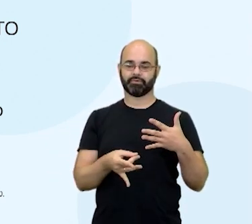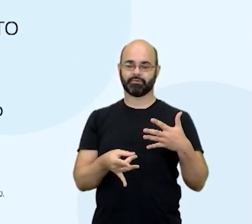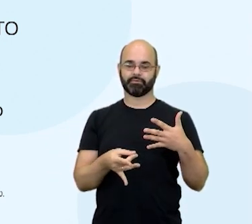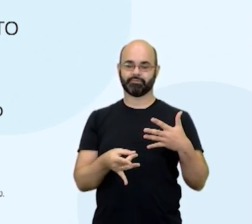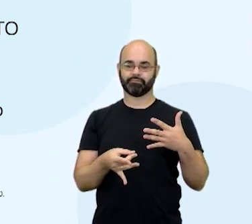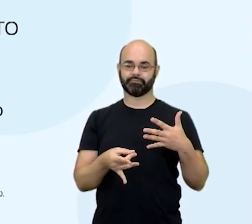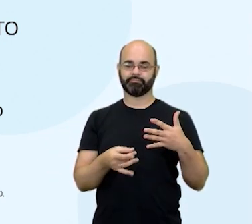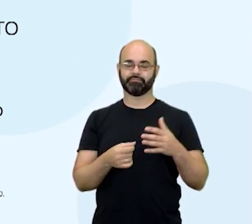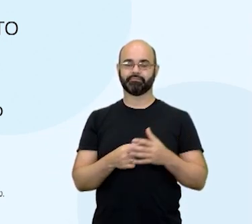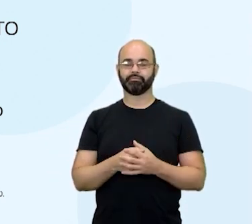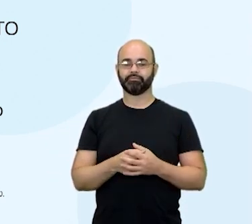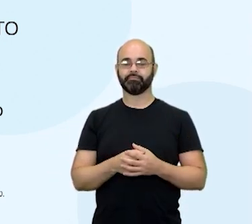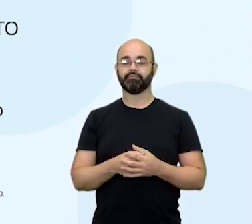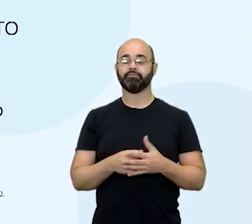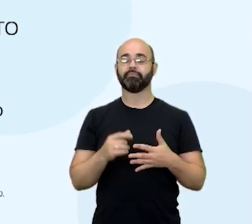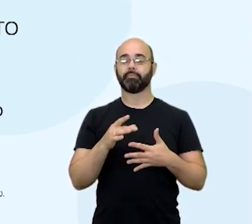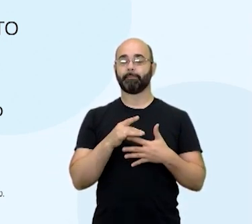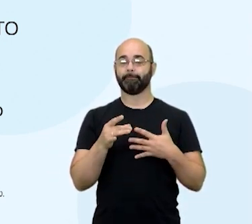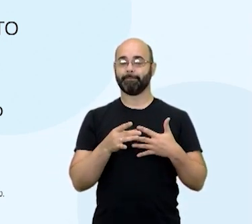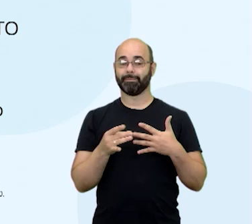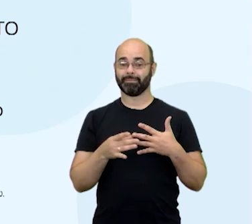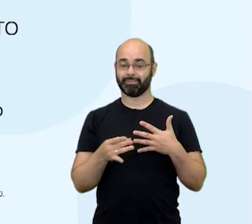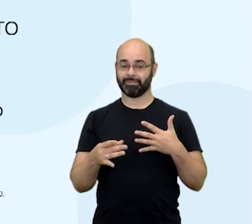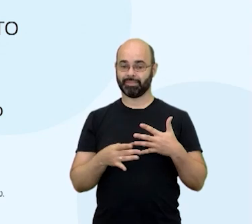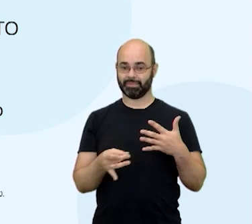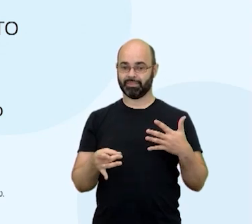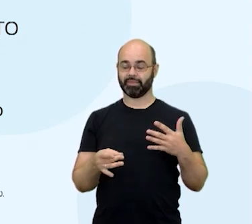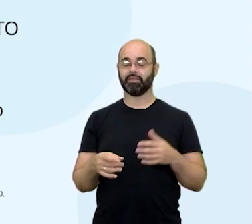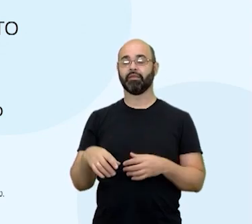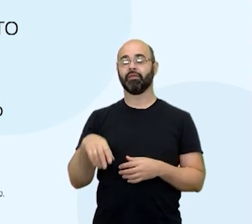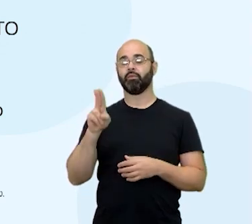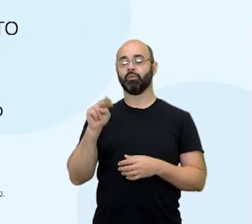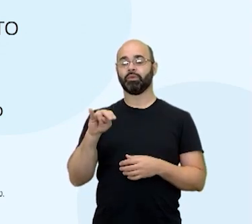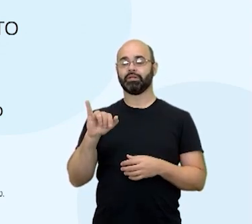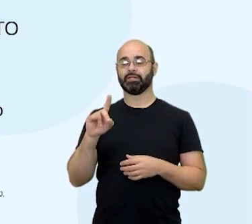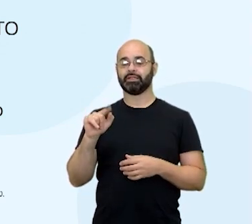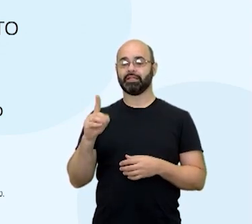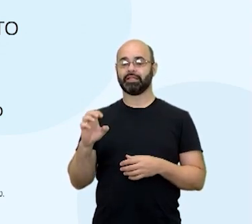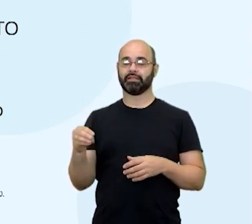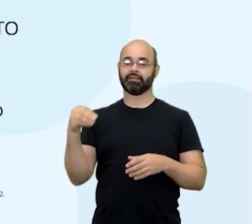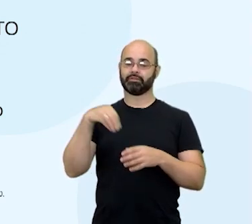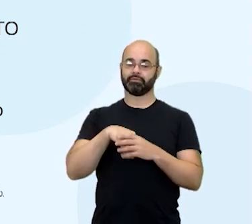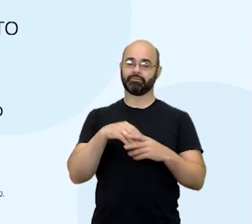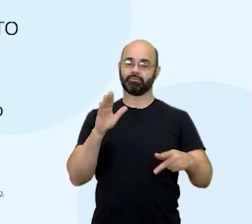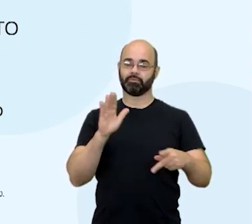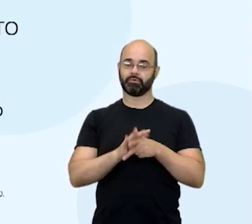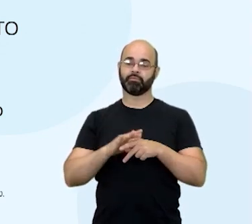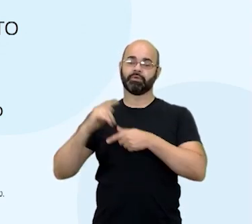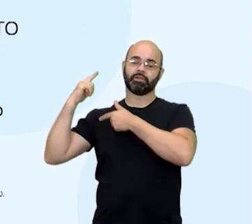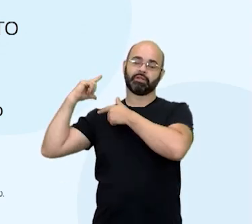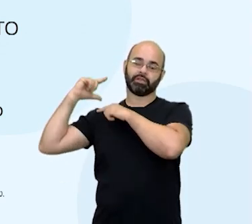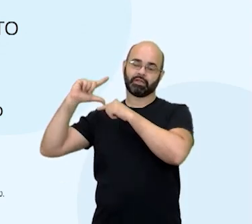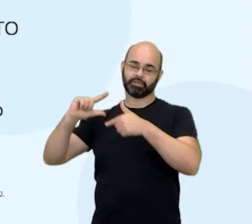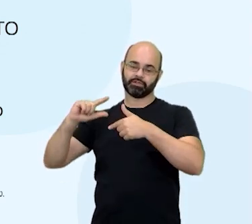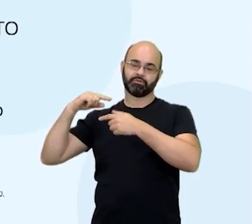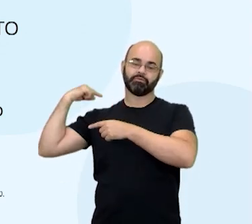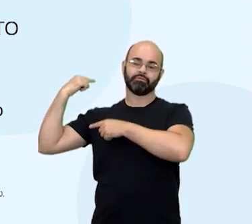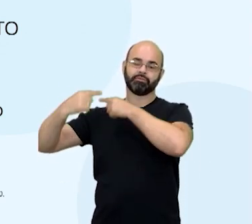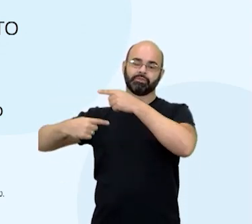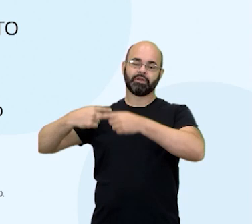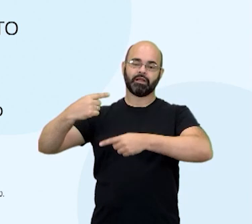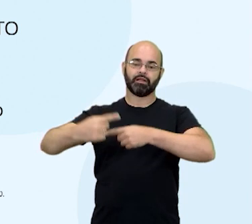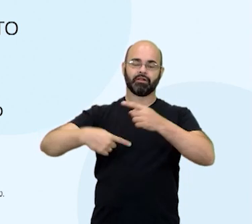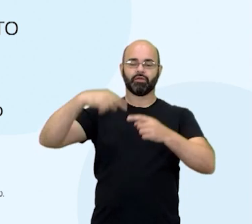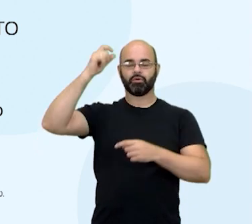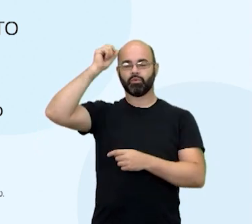curricular, relembrando, ele faz parte da unidade curricular, que são tradições e heranças culturais.